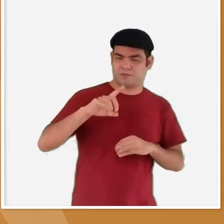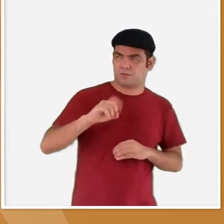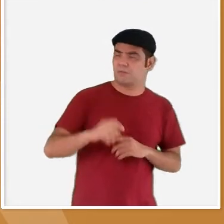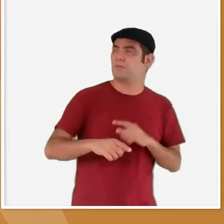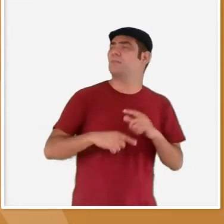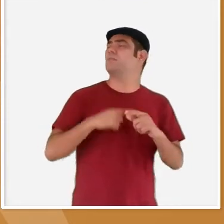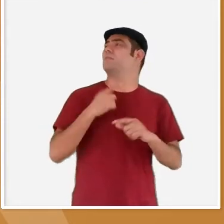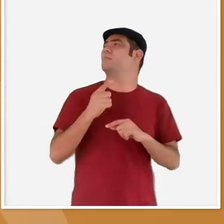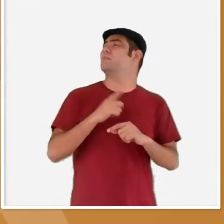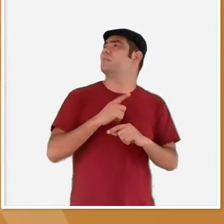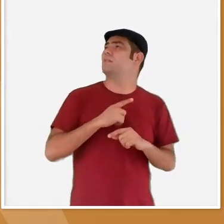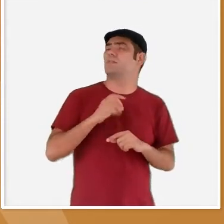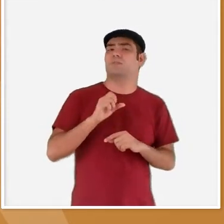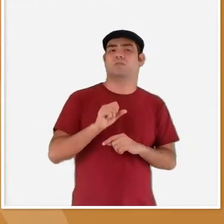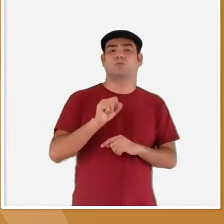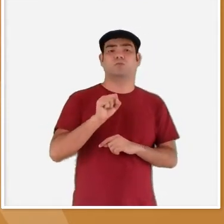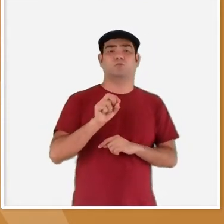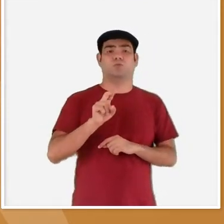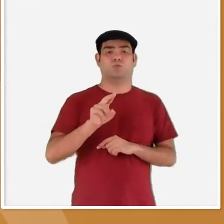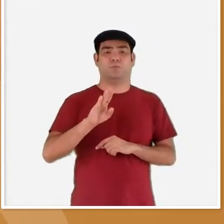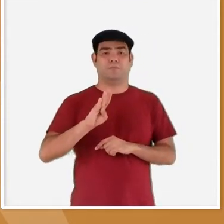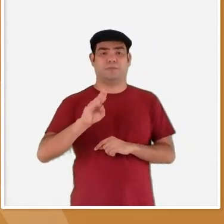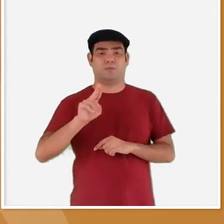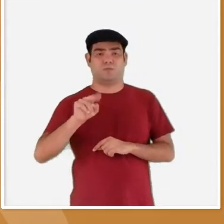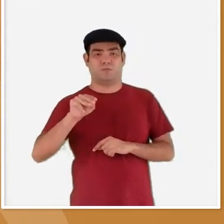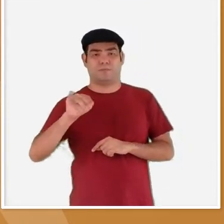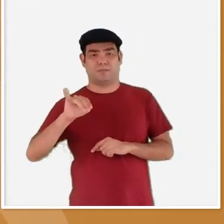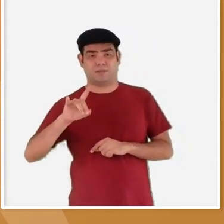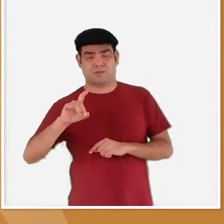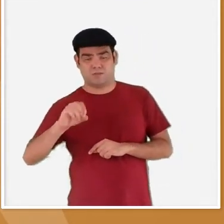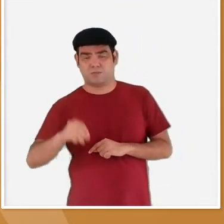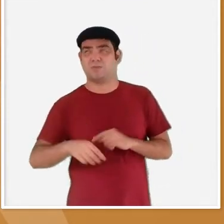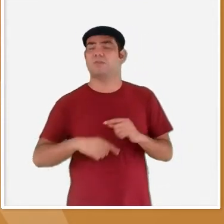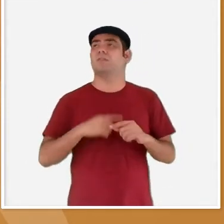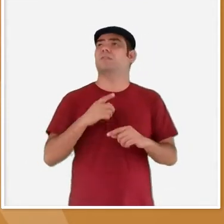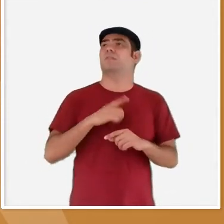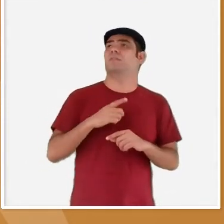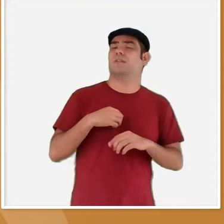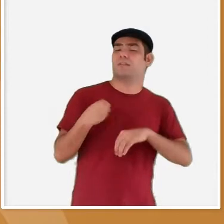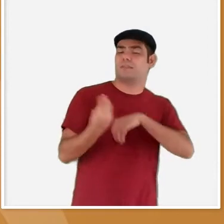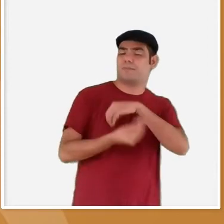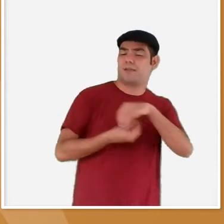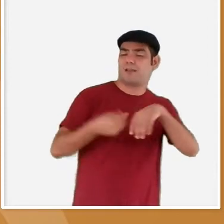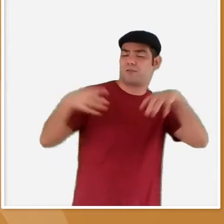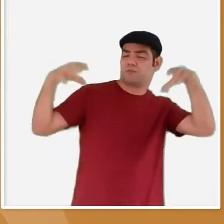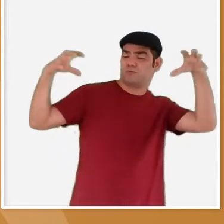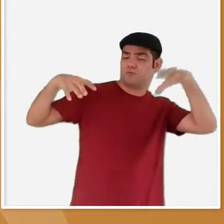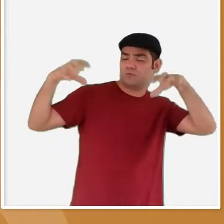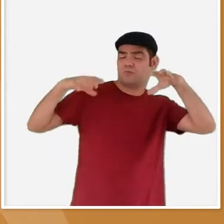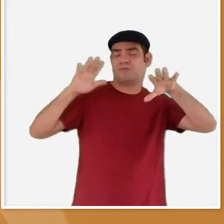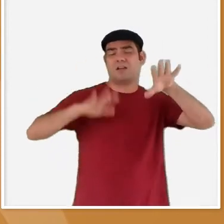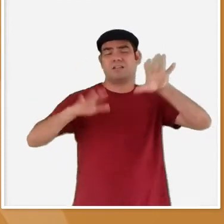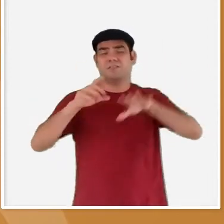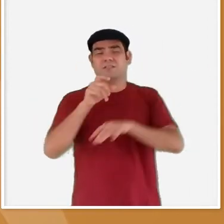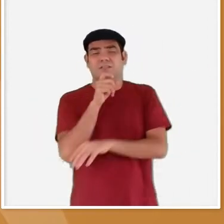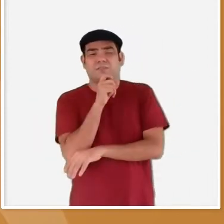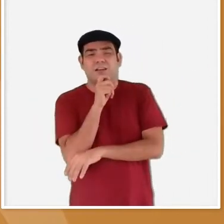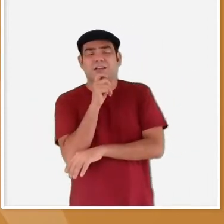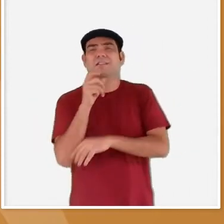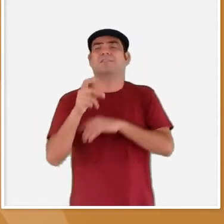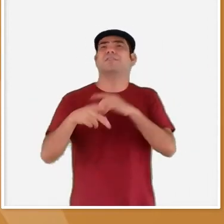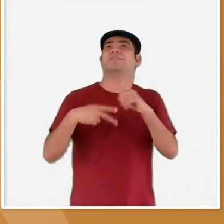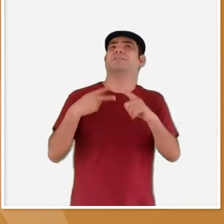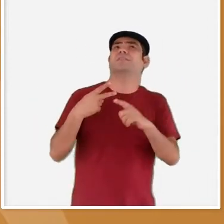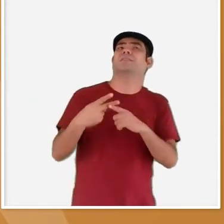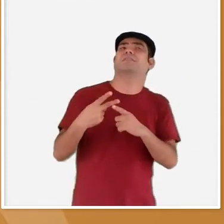o subúmido, nós temos temperado com chuvas durante o inverno, o